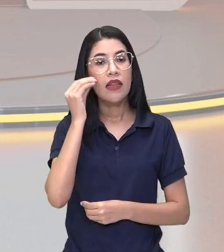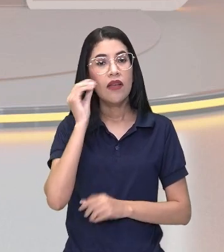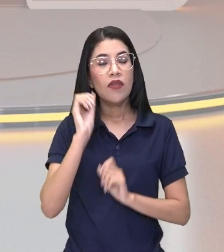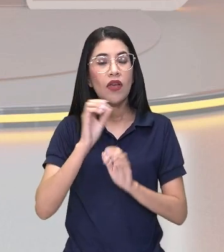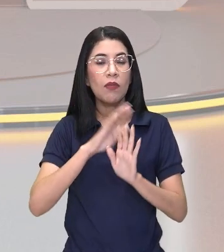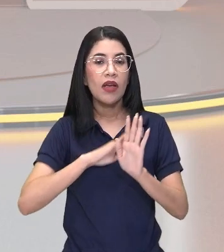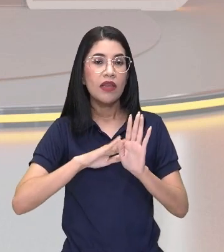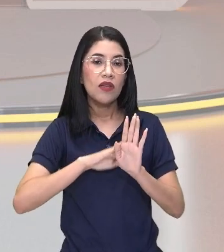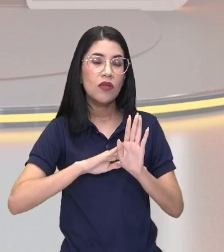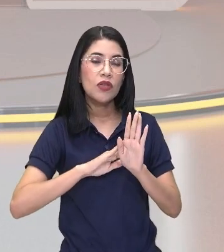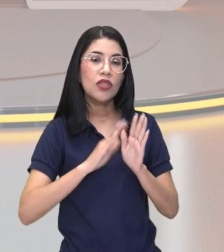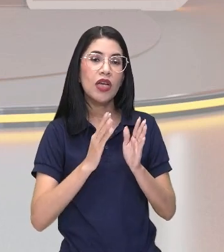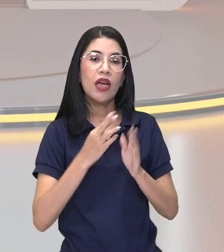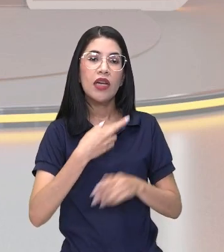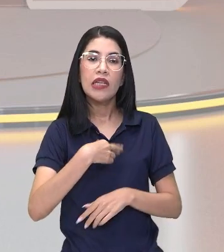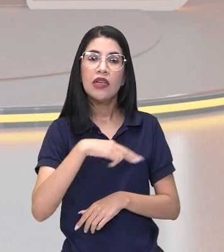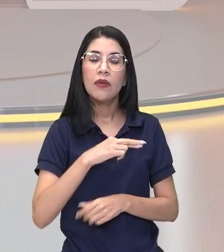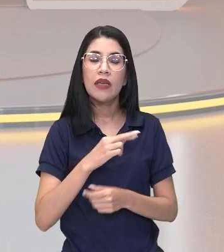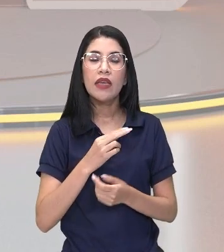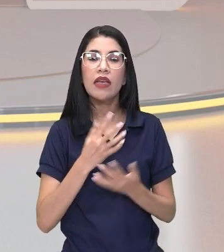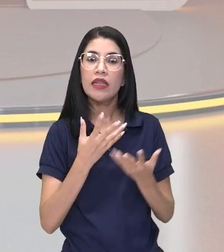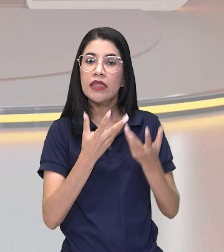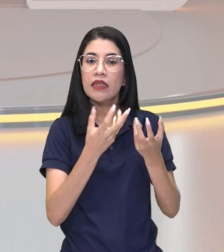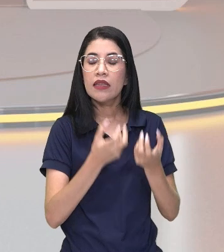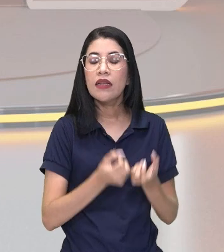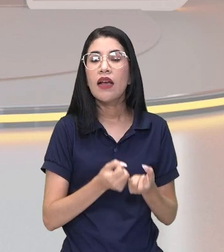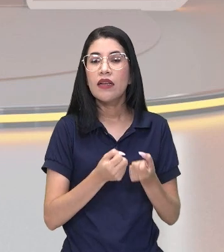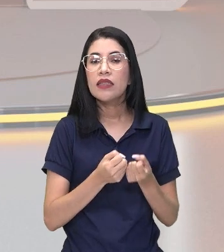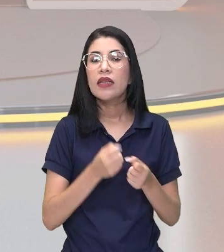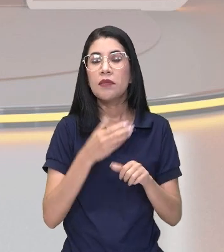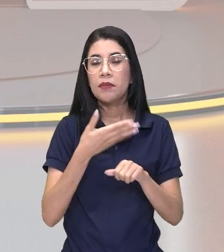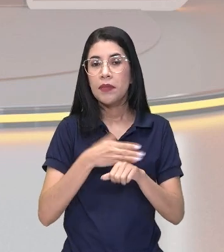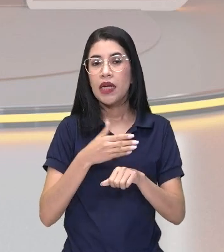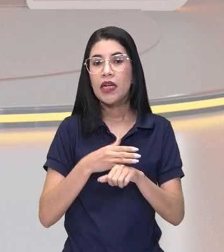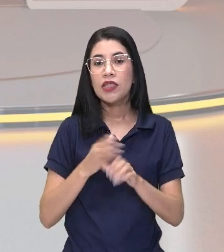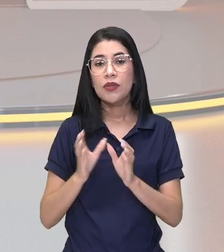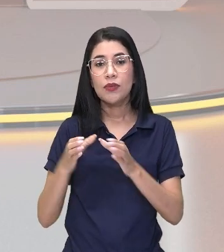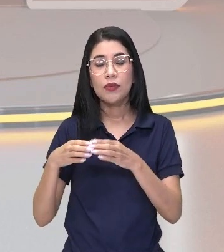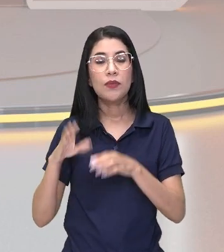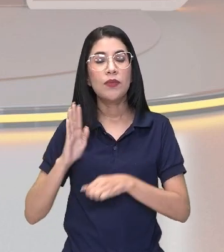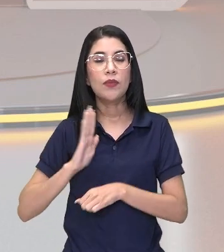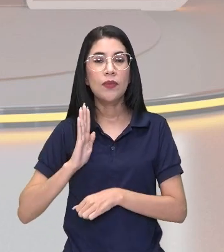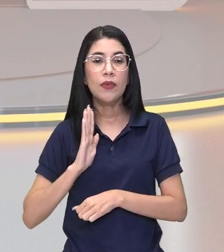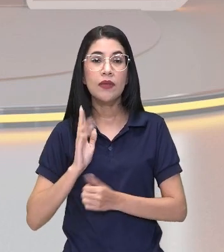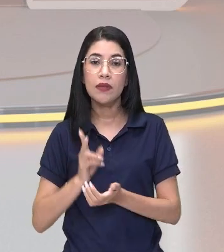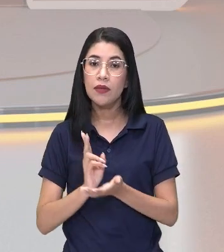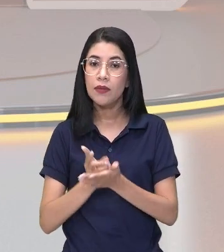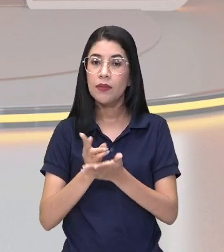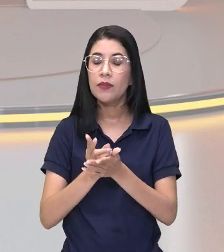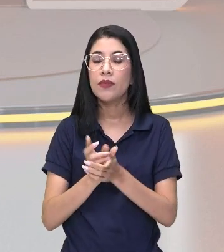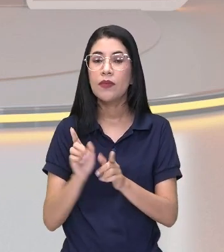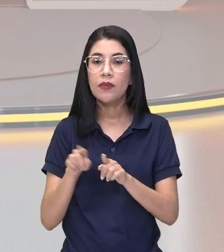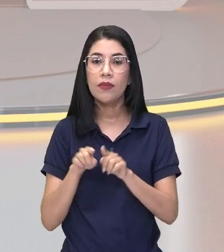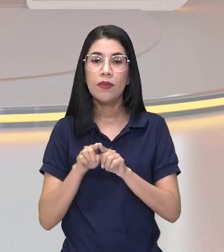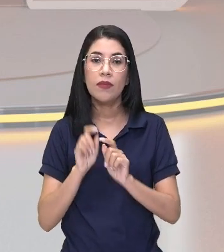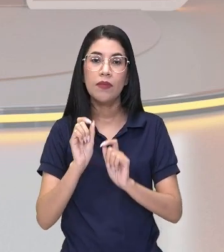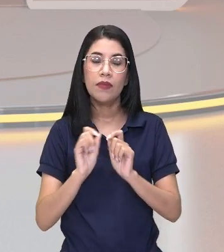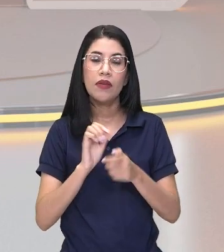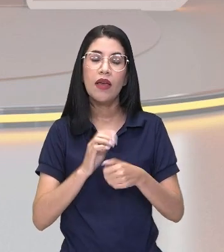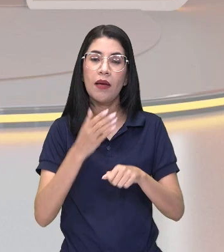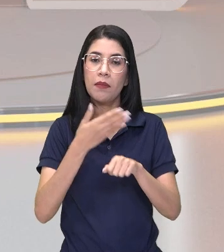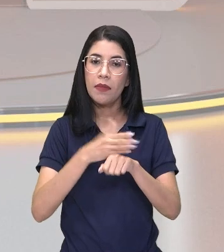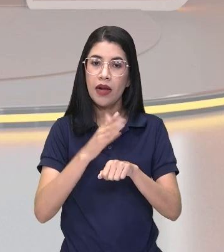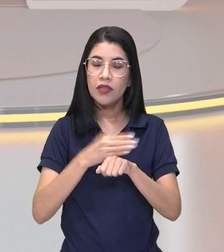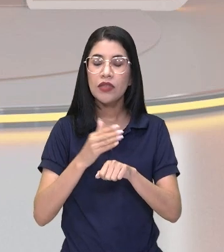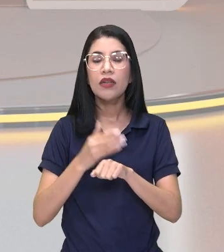ideologia religiosa que não condenasse a sua prática, que eles, os burgueses, continuaram a sua atividade